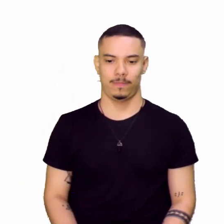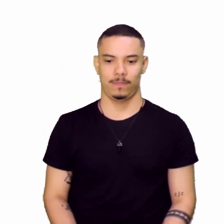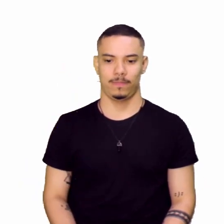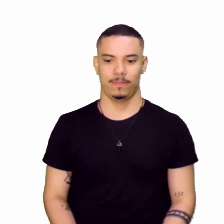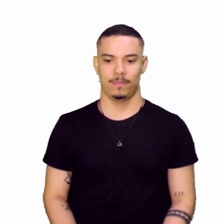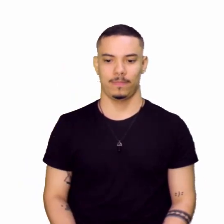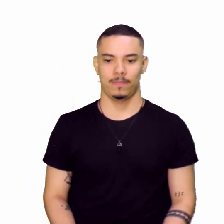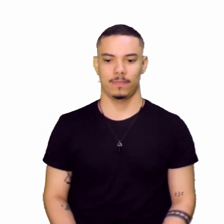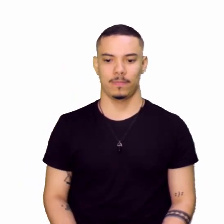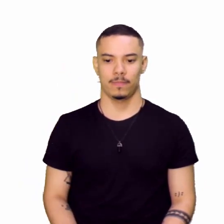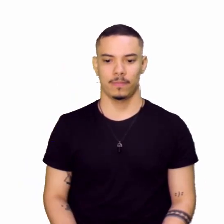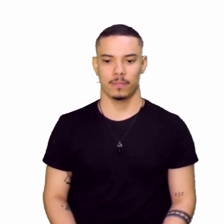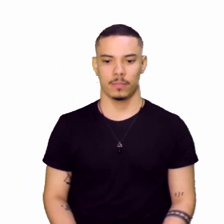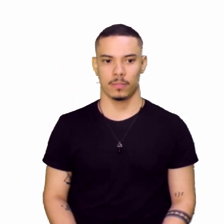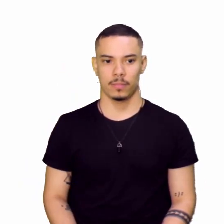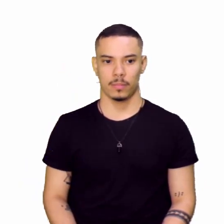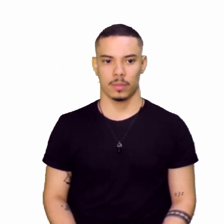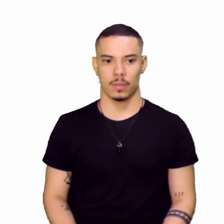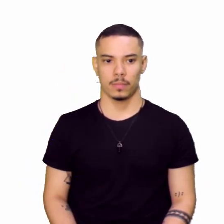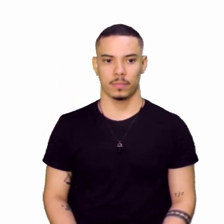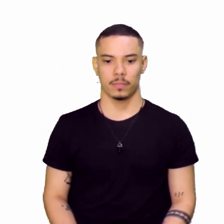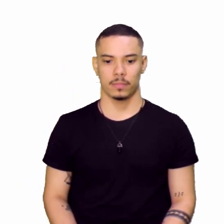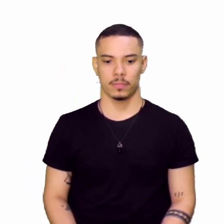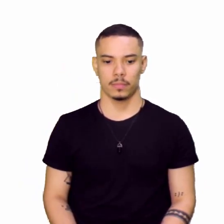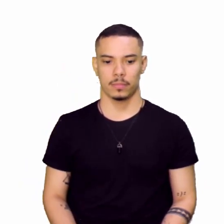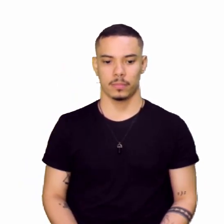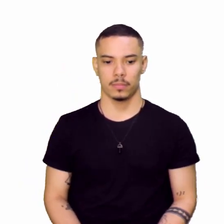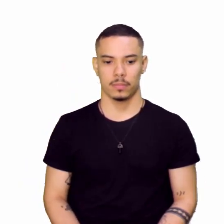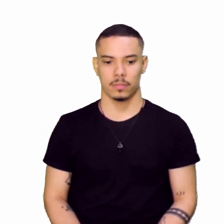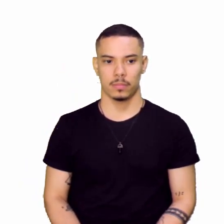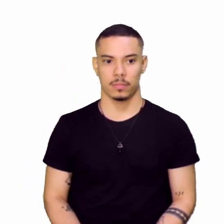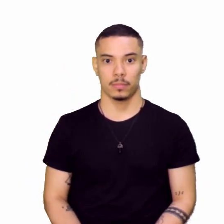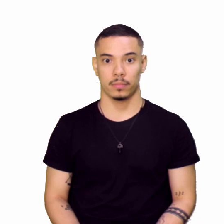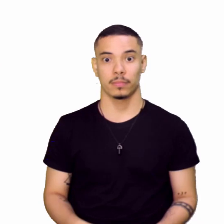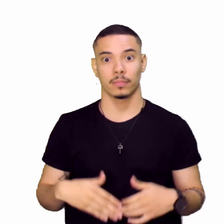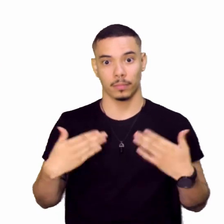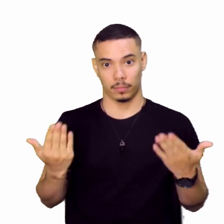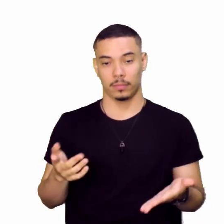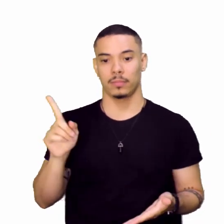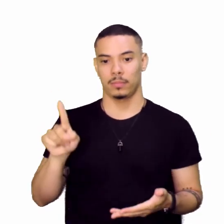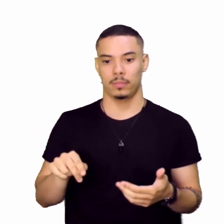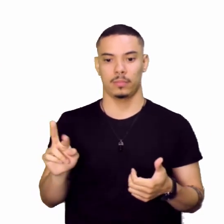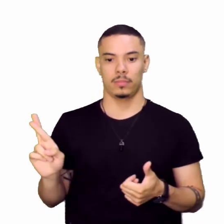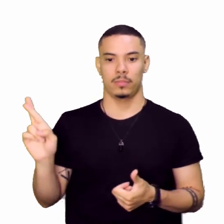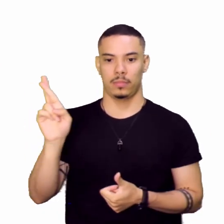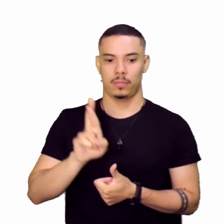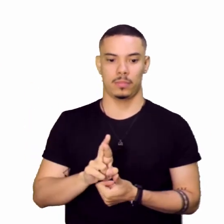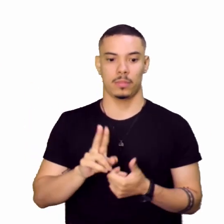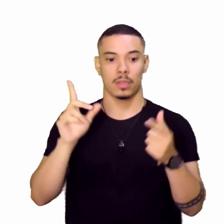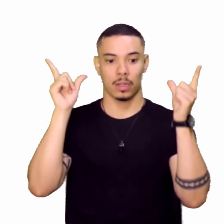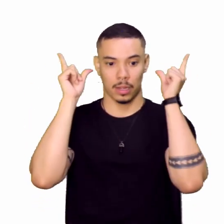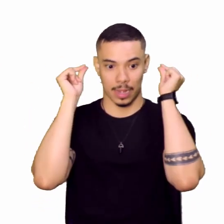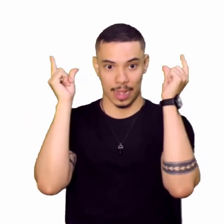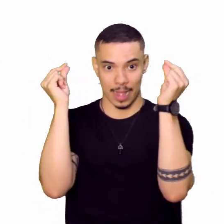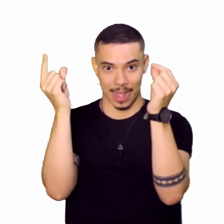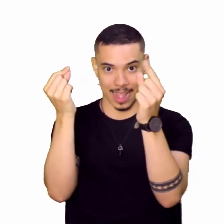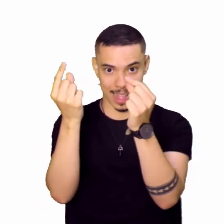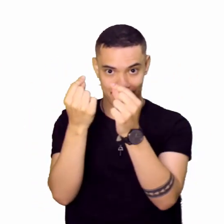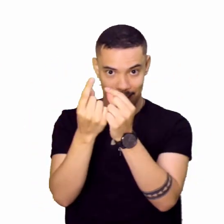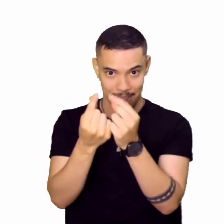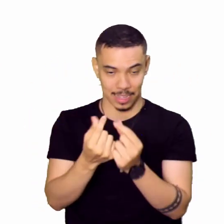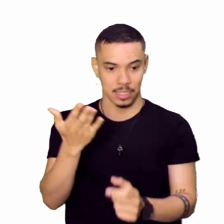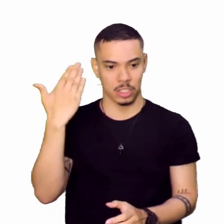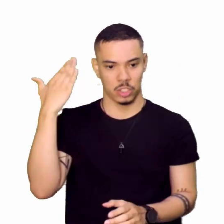Então tá aí logo a nossa Democracia é essa na Grécia antiga era essa